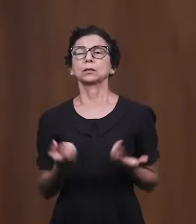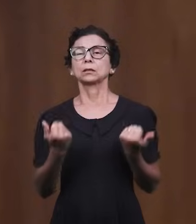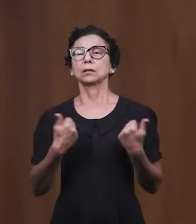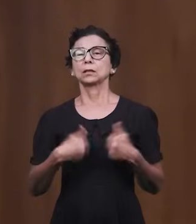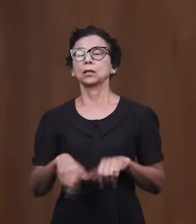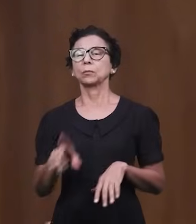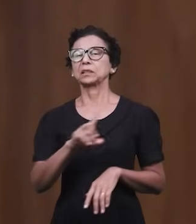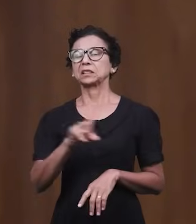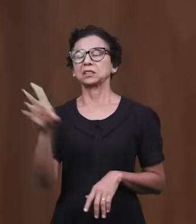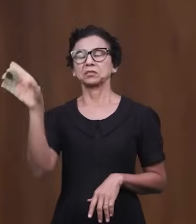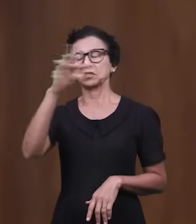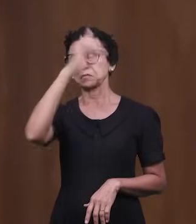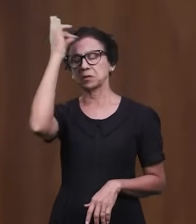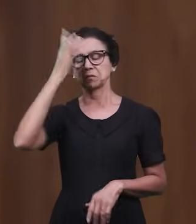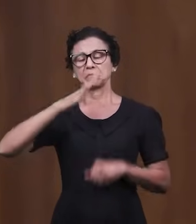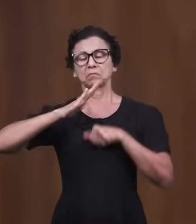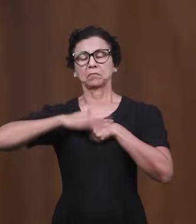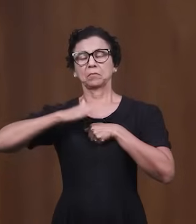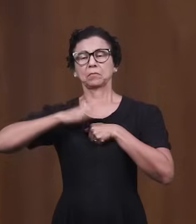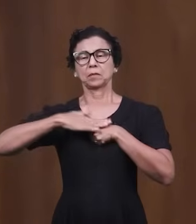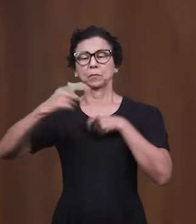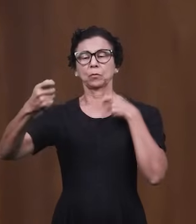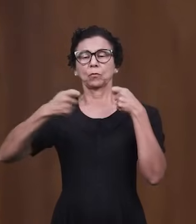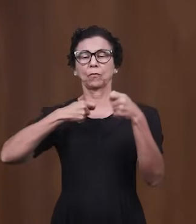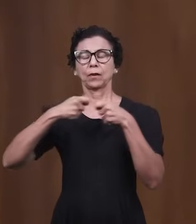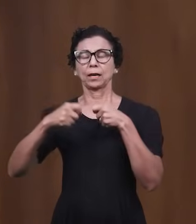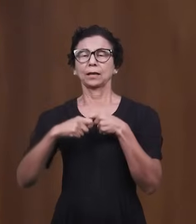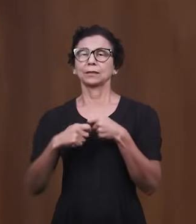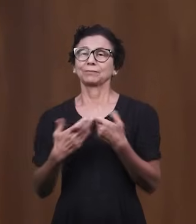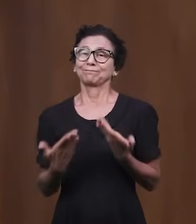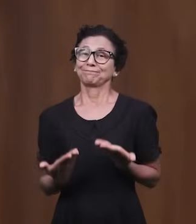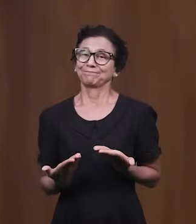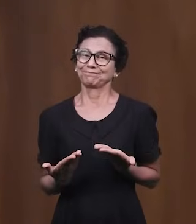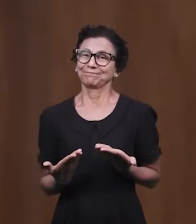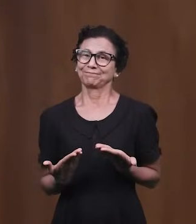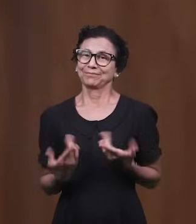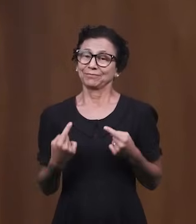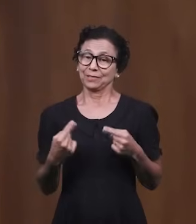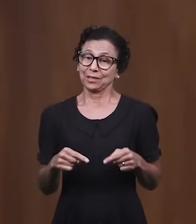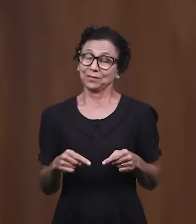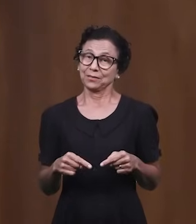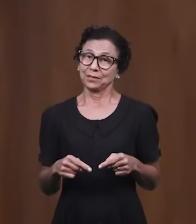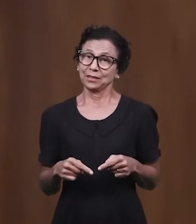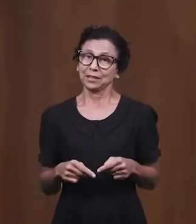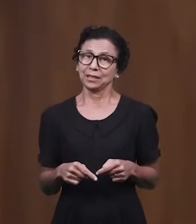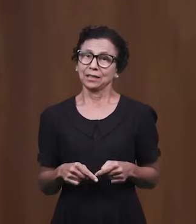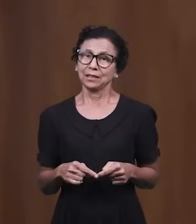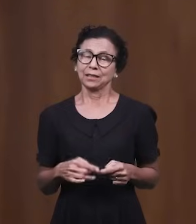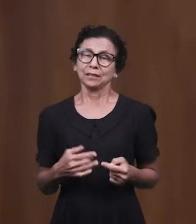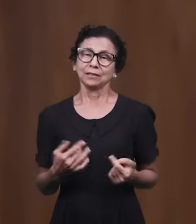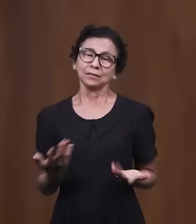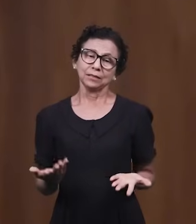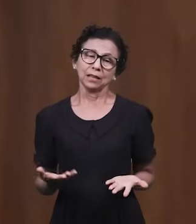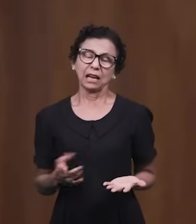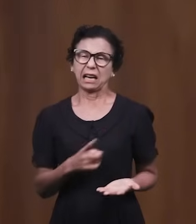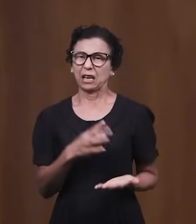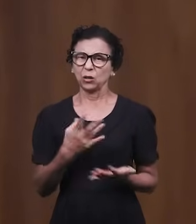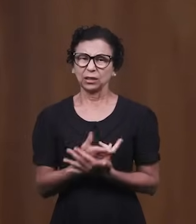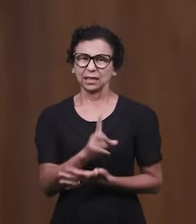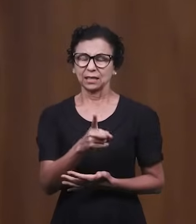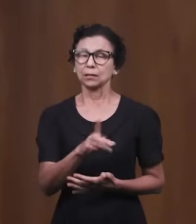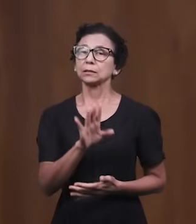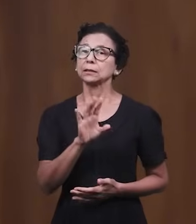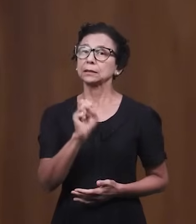Espírito Santo e eu mesmo posso governar a minha vida. Não, esse é o grande desafio. E às vezes você pensa, mas isso não vai acontecer. Não, se nós não